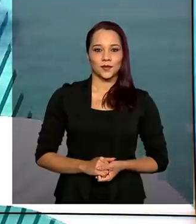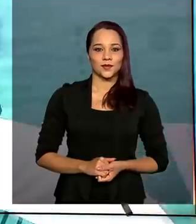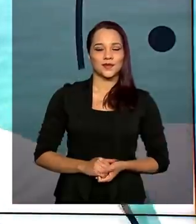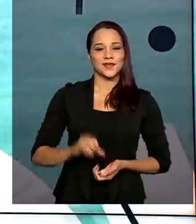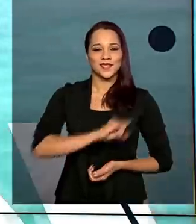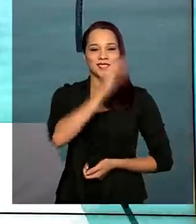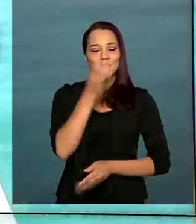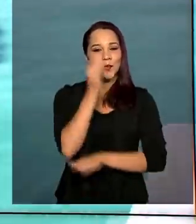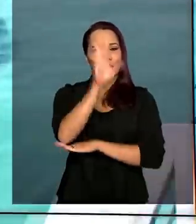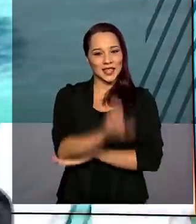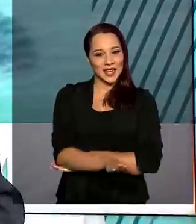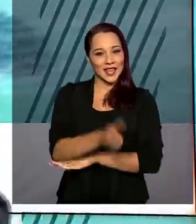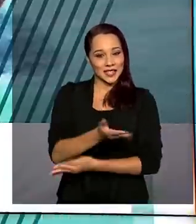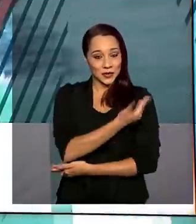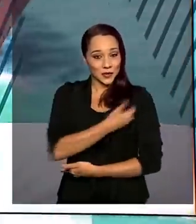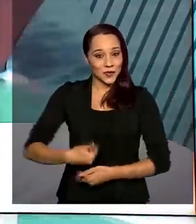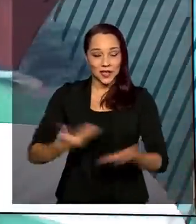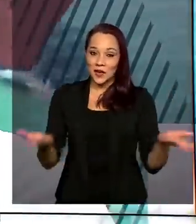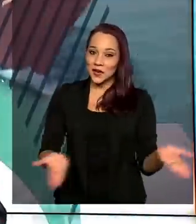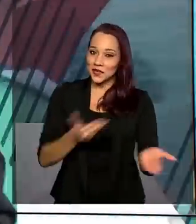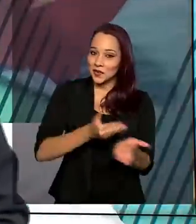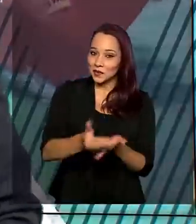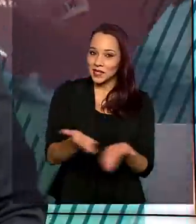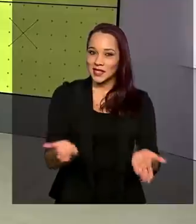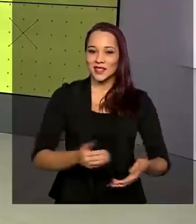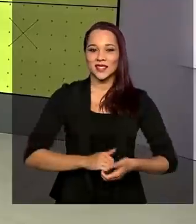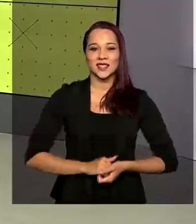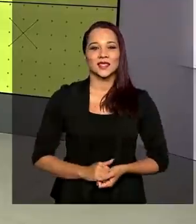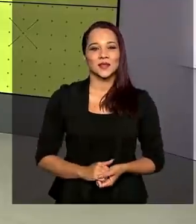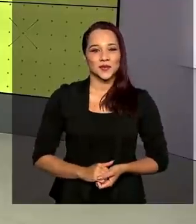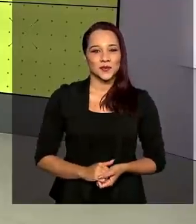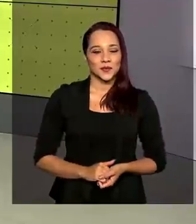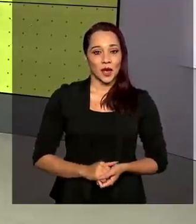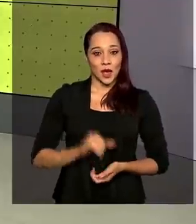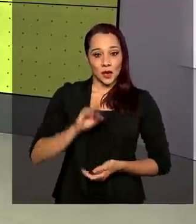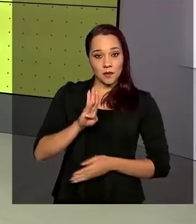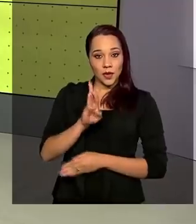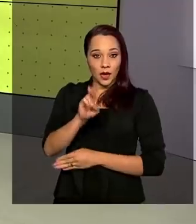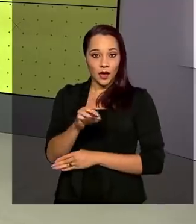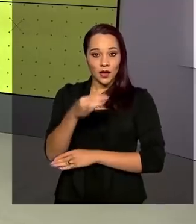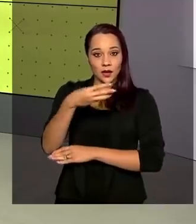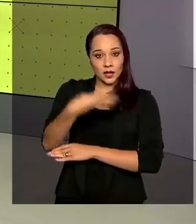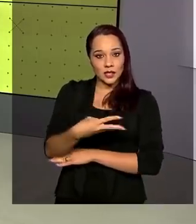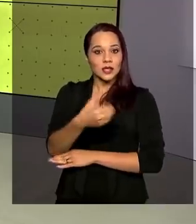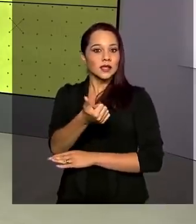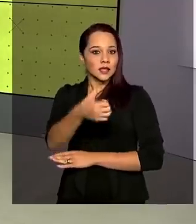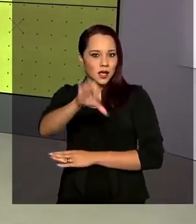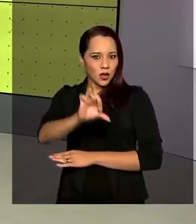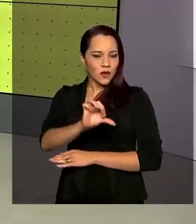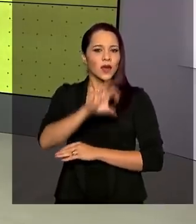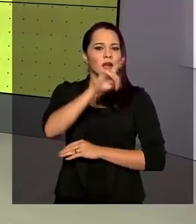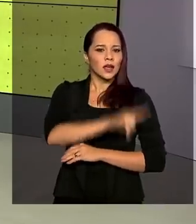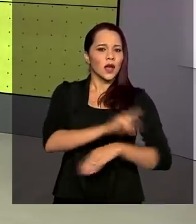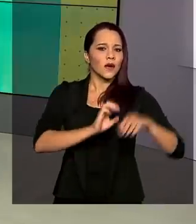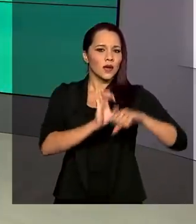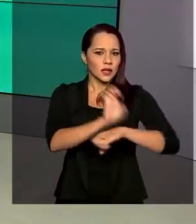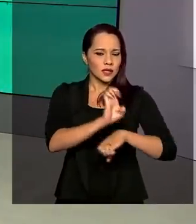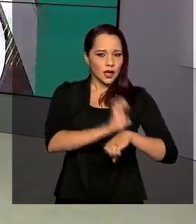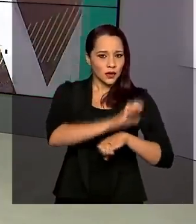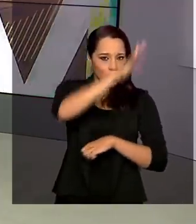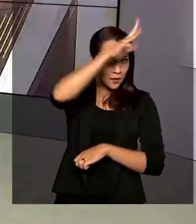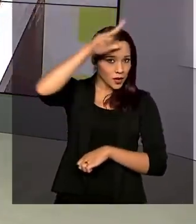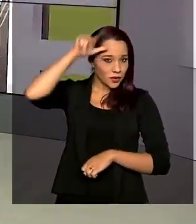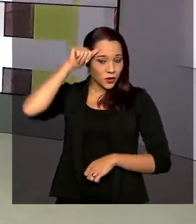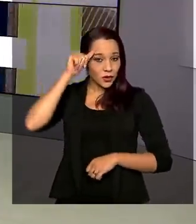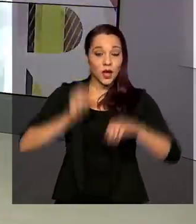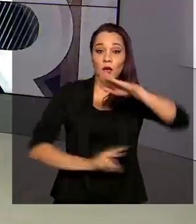Olá, boa tarde. O governo agora está no ar. A BR-319, que liga os estados do Amazonas e